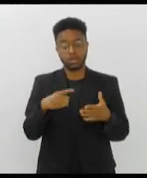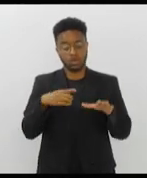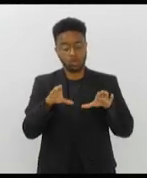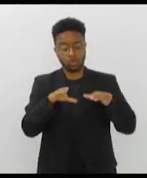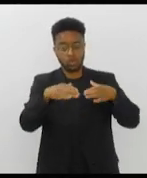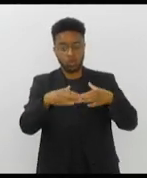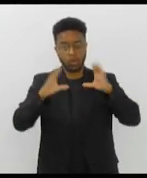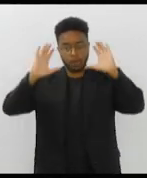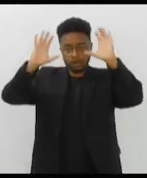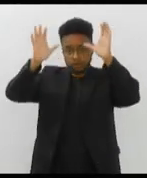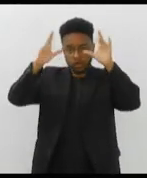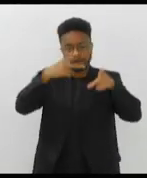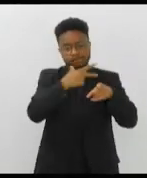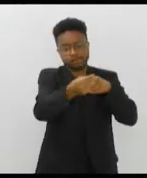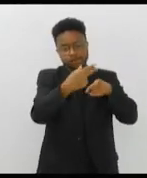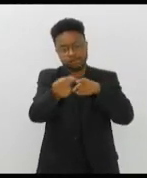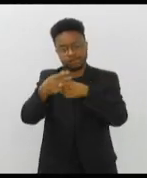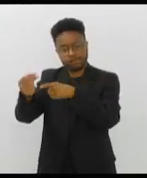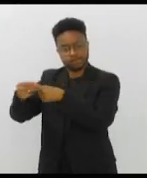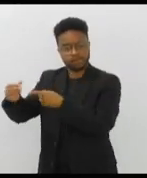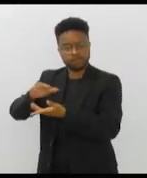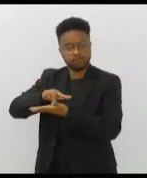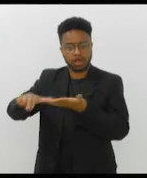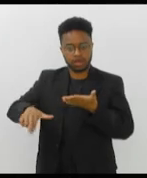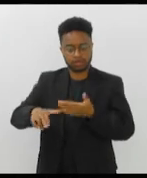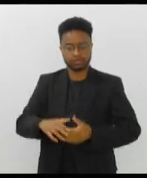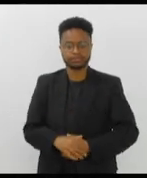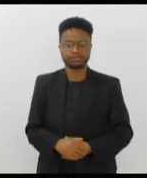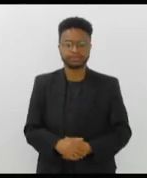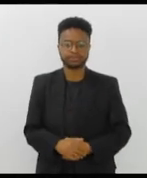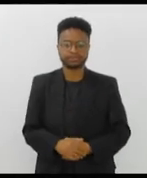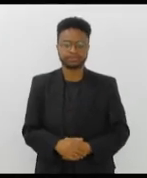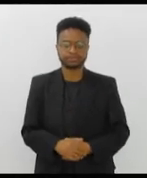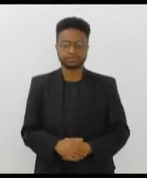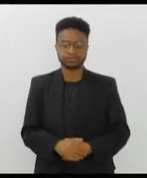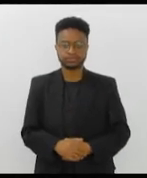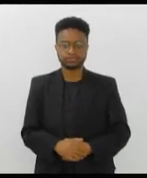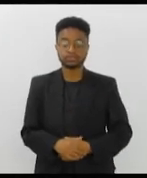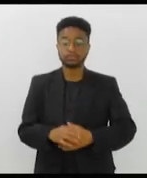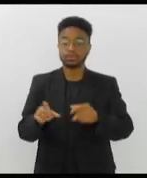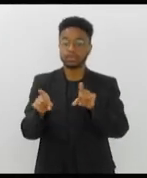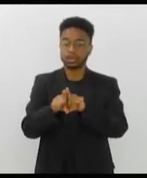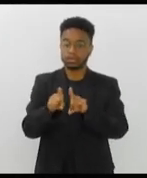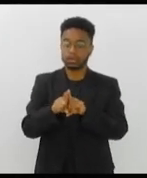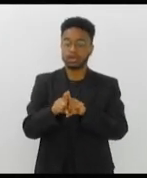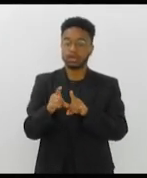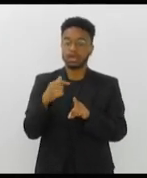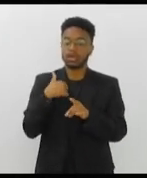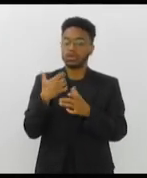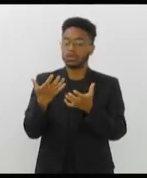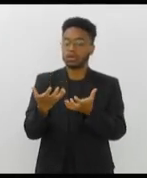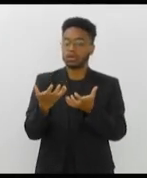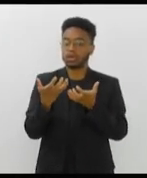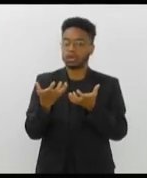vôlei vitorioso na sua essência. E queria também aqui